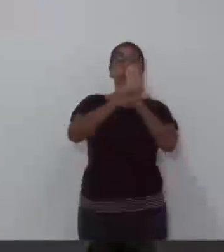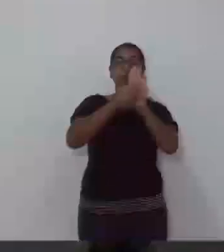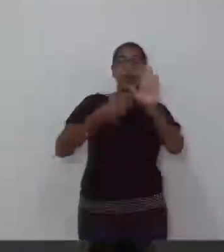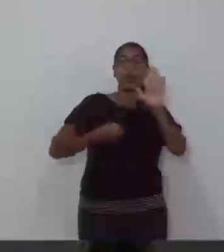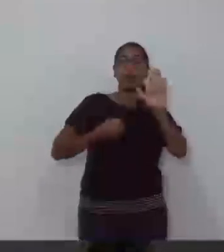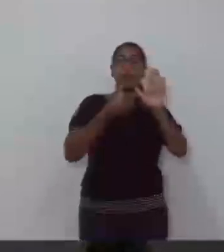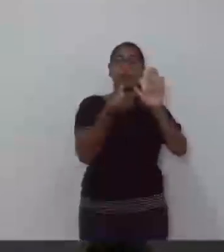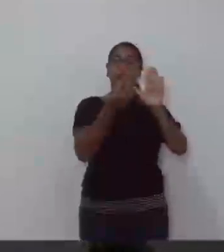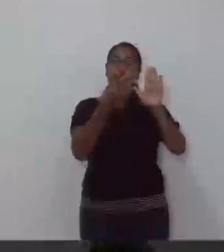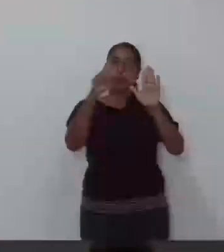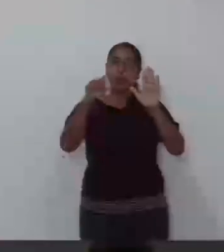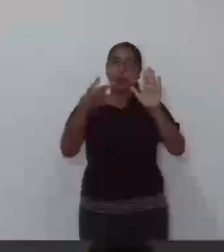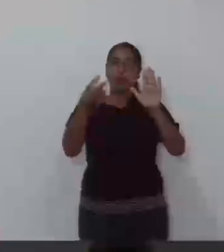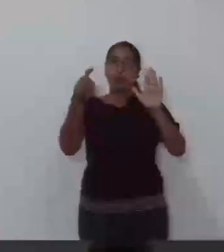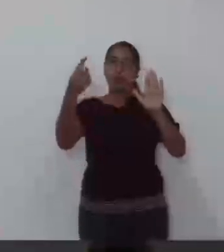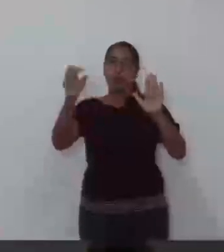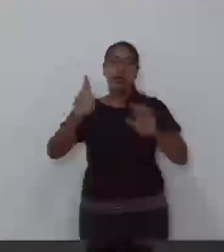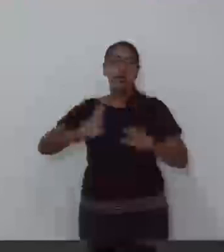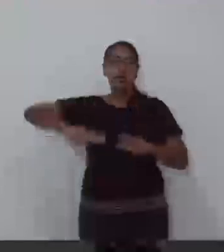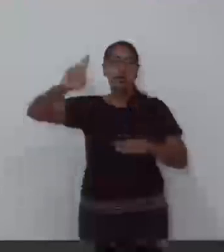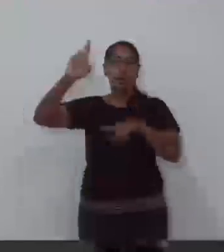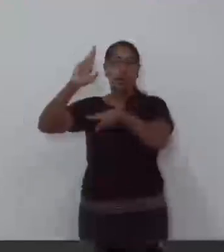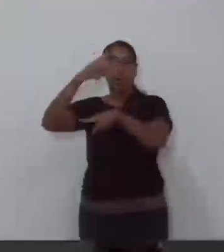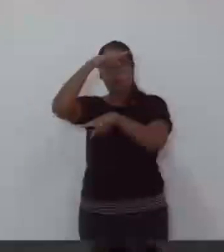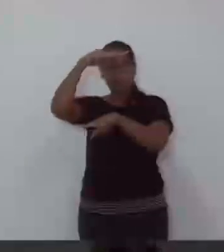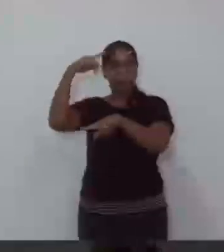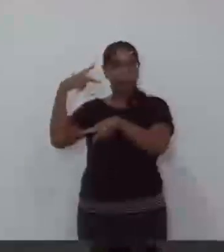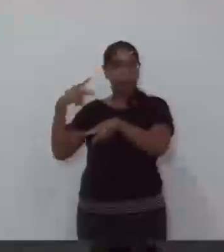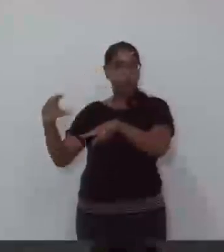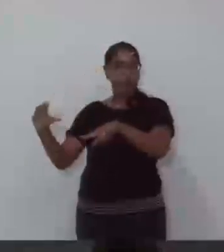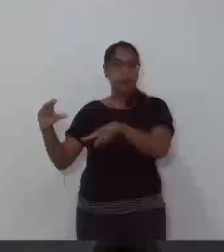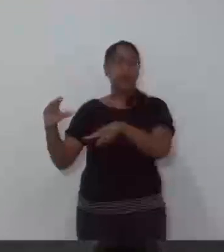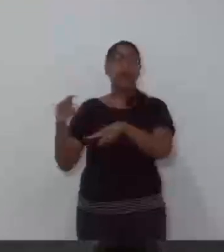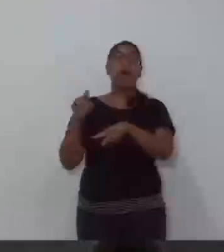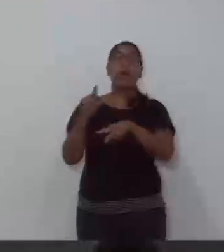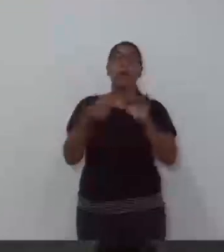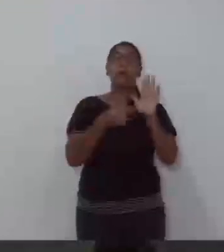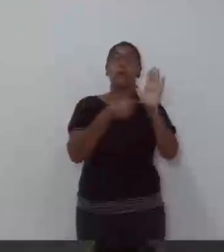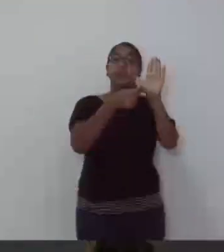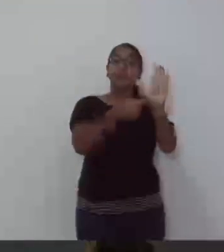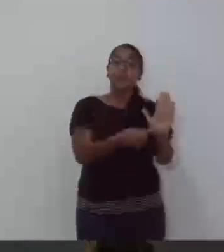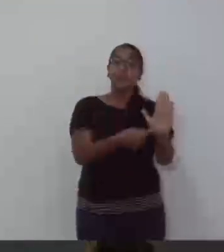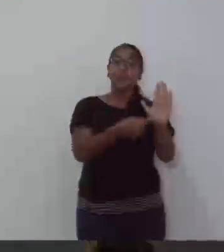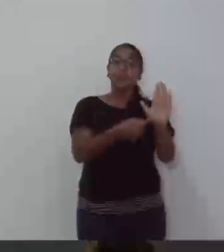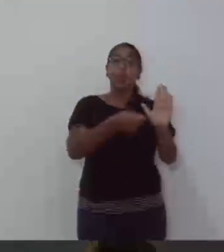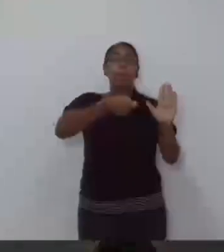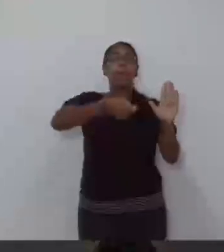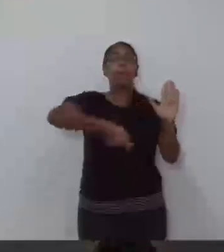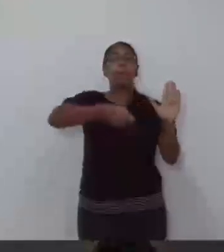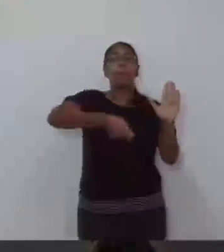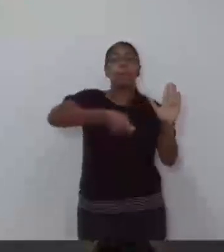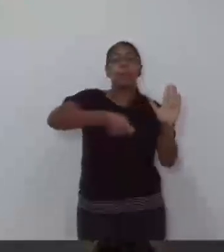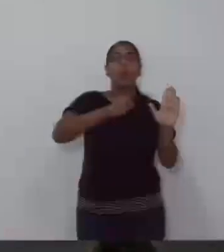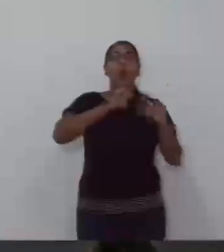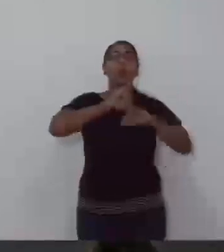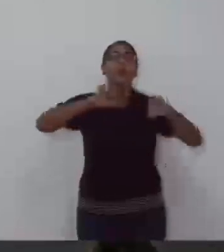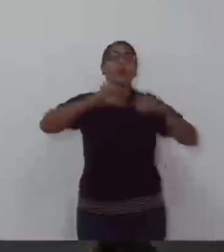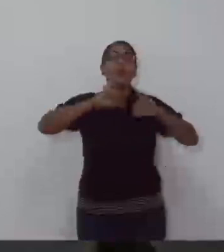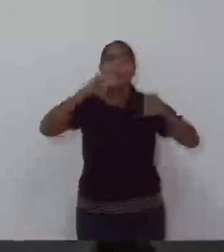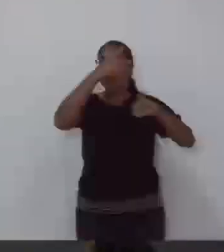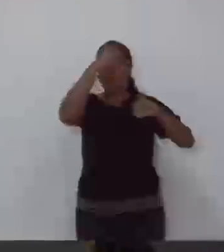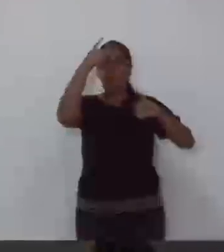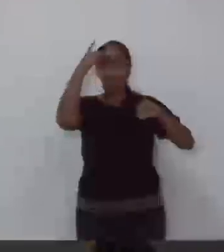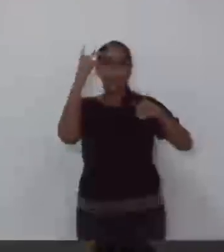número 64/2019, de autoria do vereador Edson PC. Dispõe sobre a obrigatoriedade da divulgação de listagem